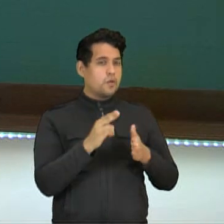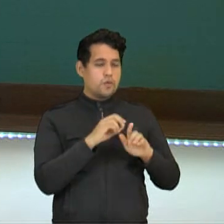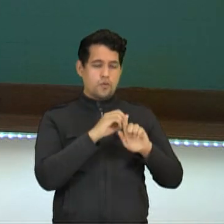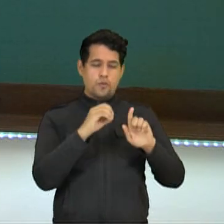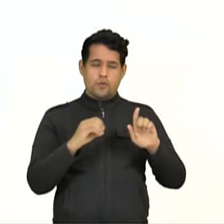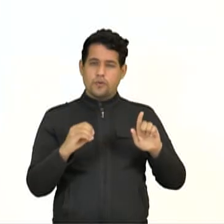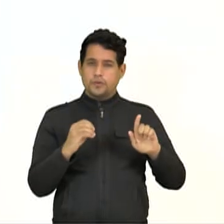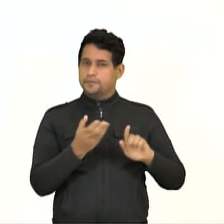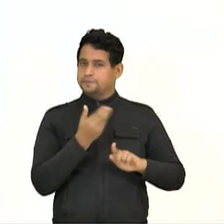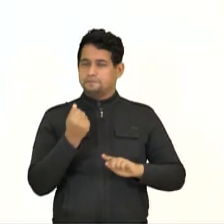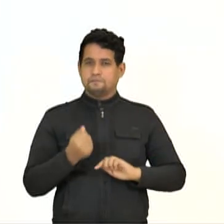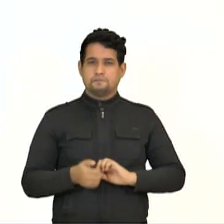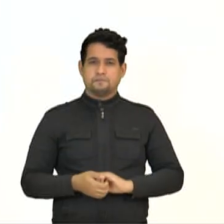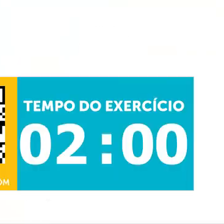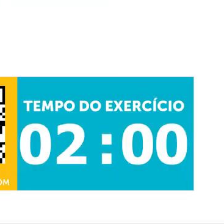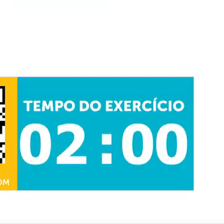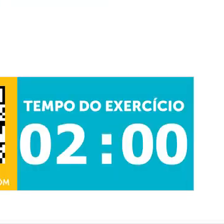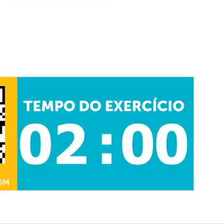Tradutor. Vamos lá.